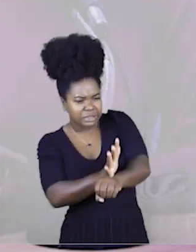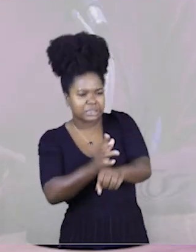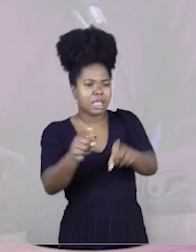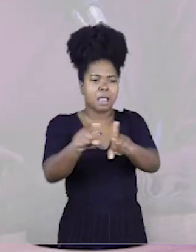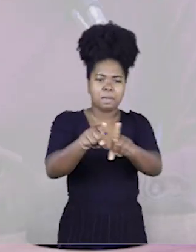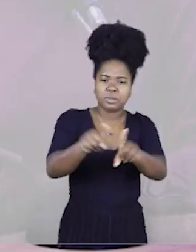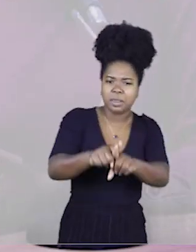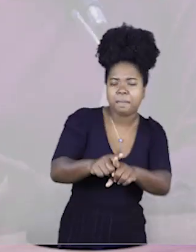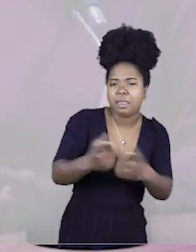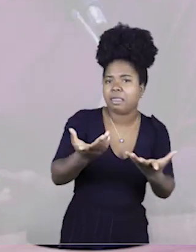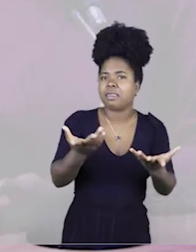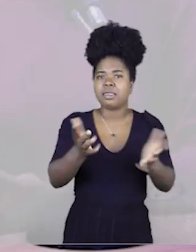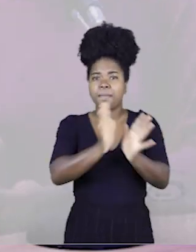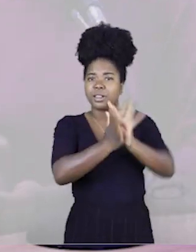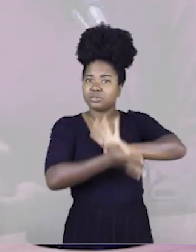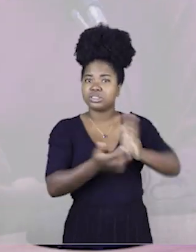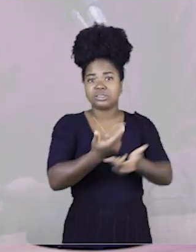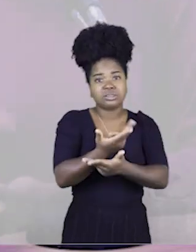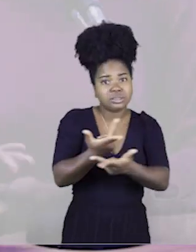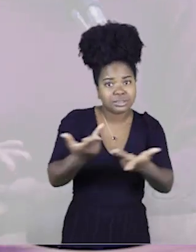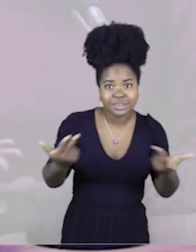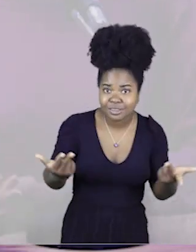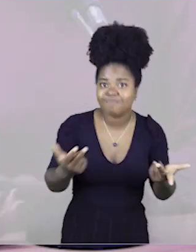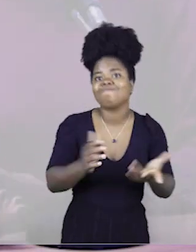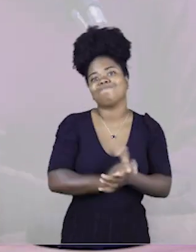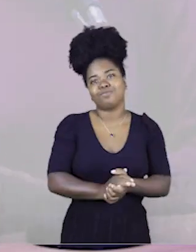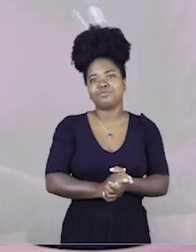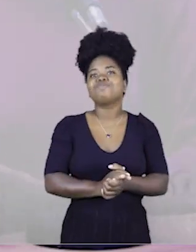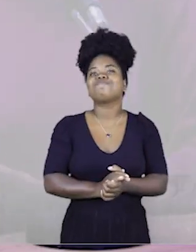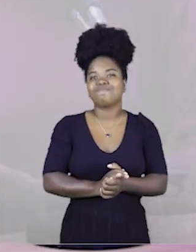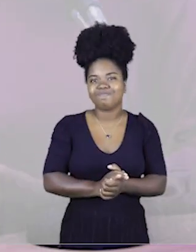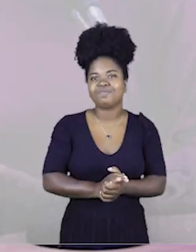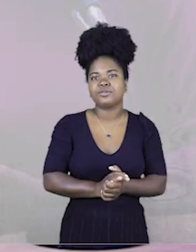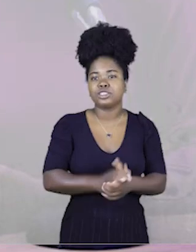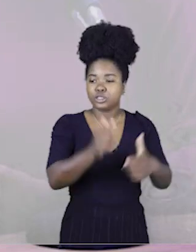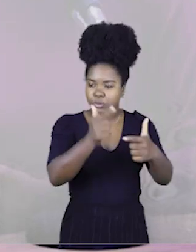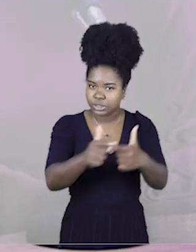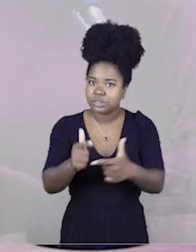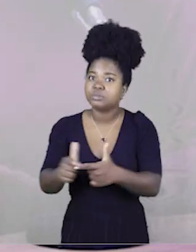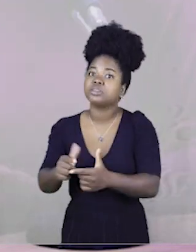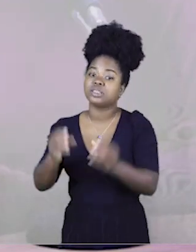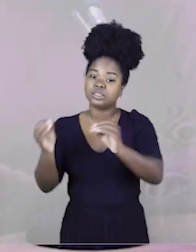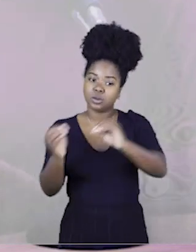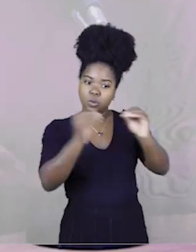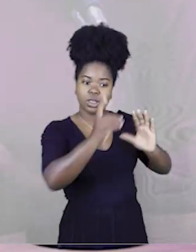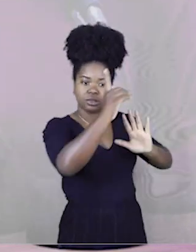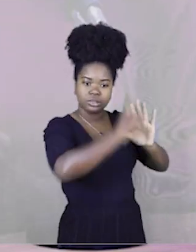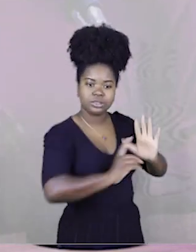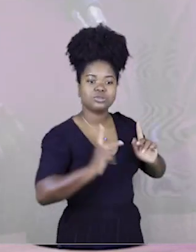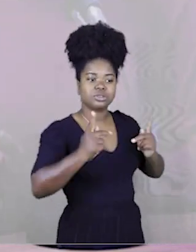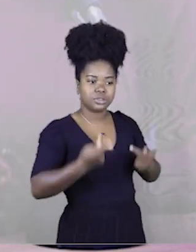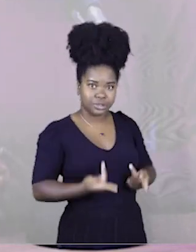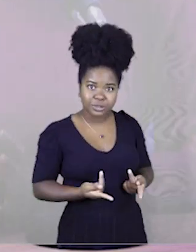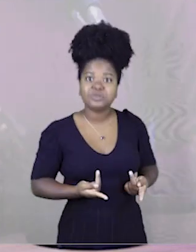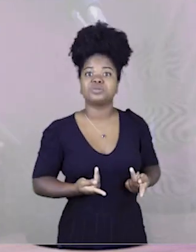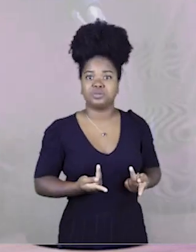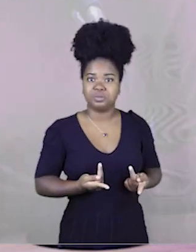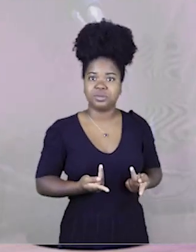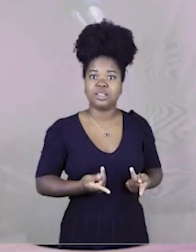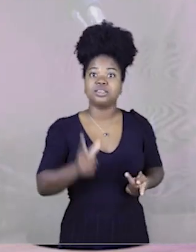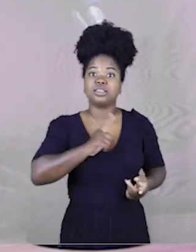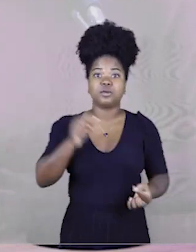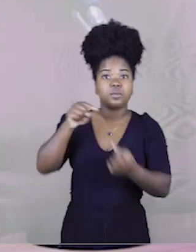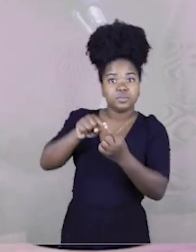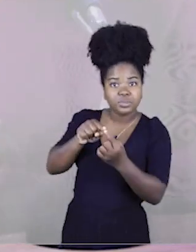São esses parâmetros que estão nas raízes que nós temos na Declaração Universal de Direitos Humanos, que é um documento que para nós é